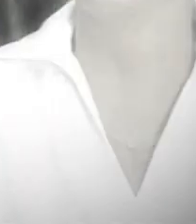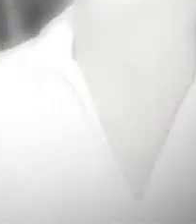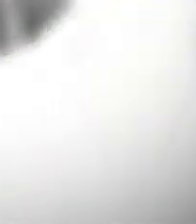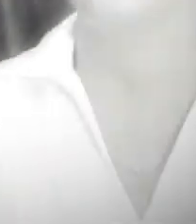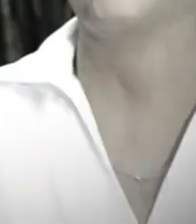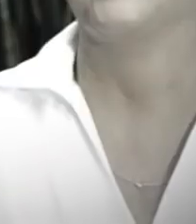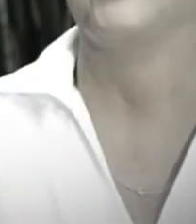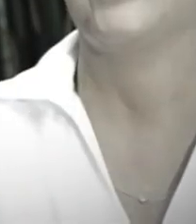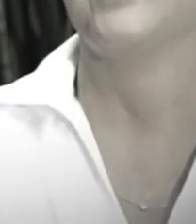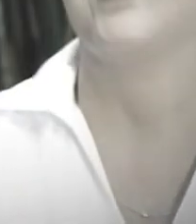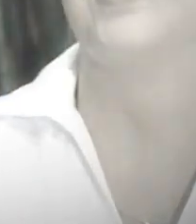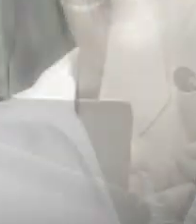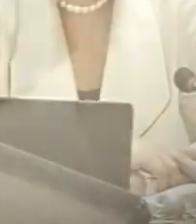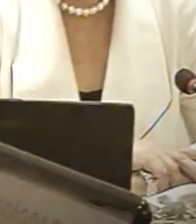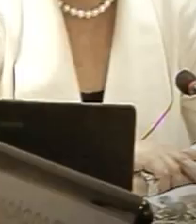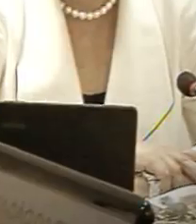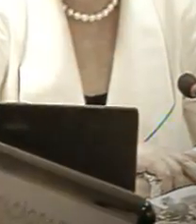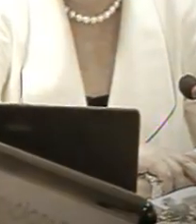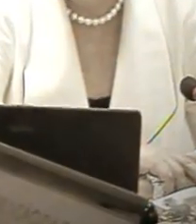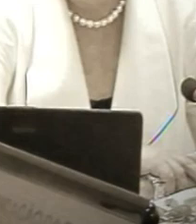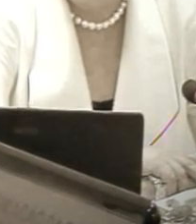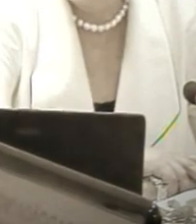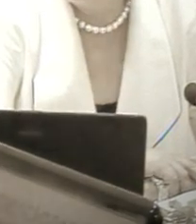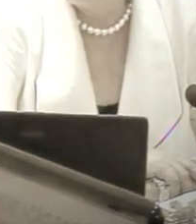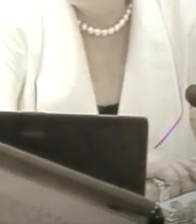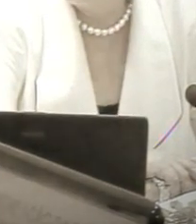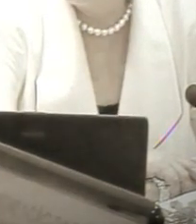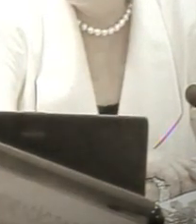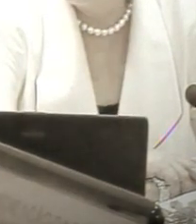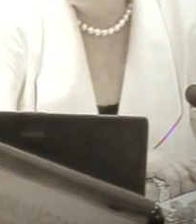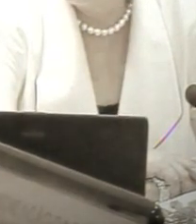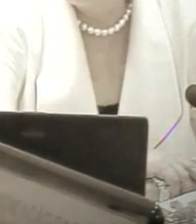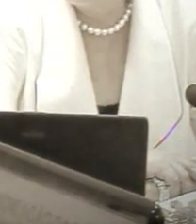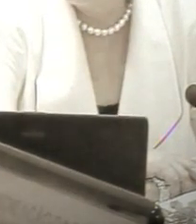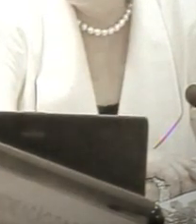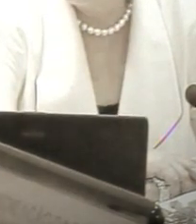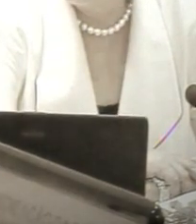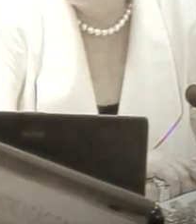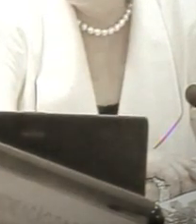Café com a Presidenta.